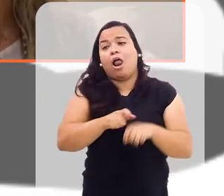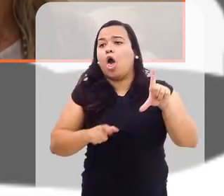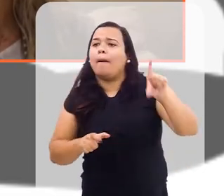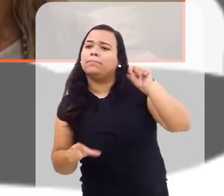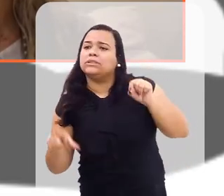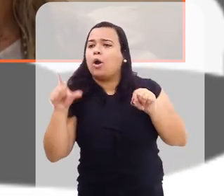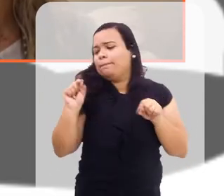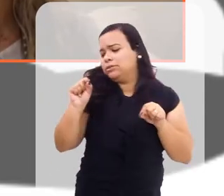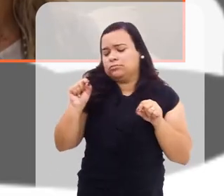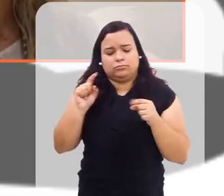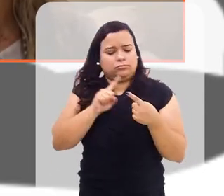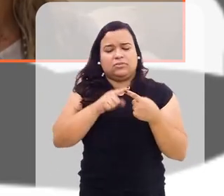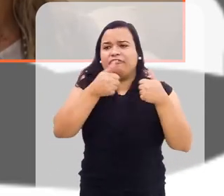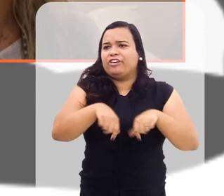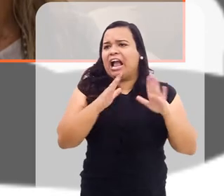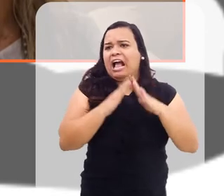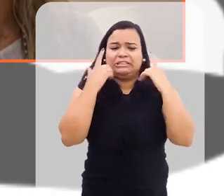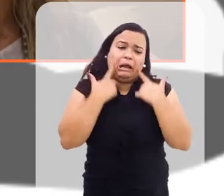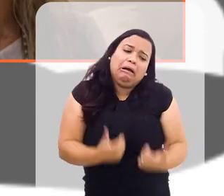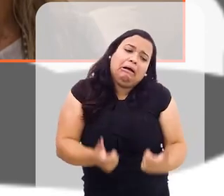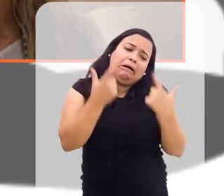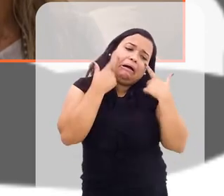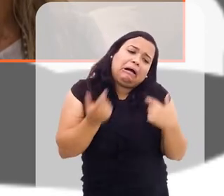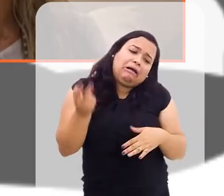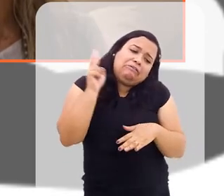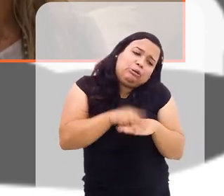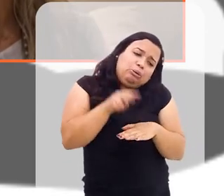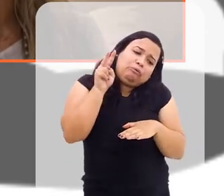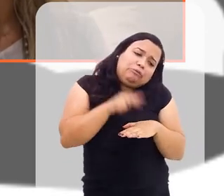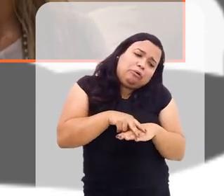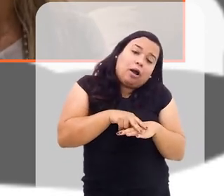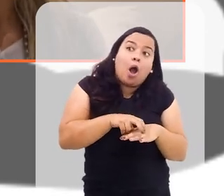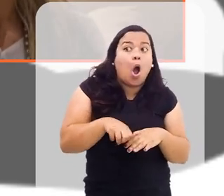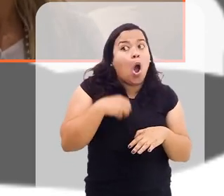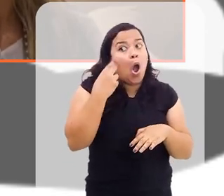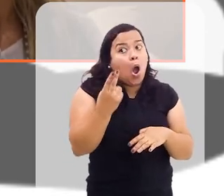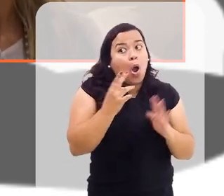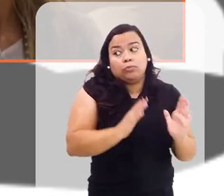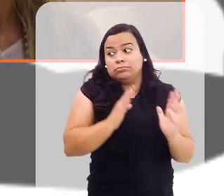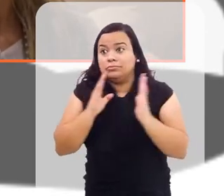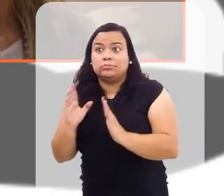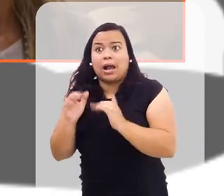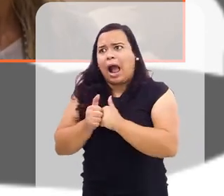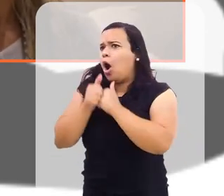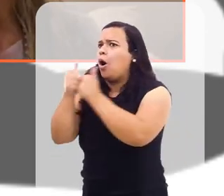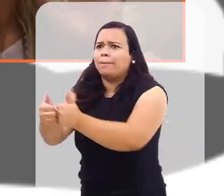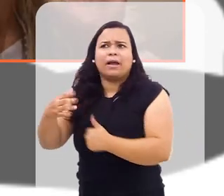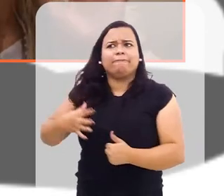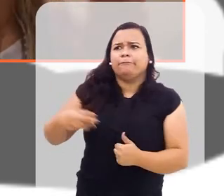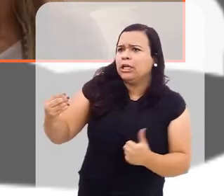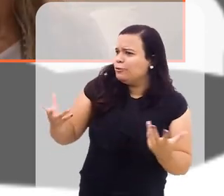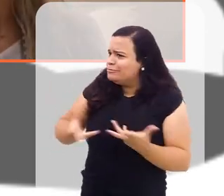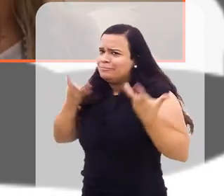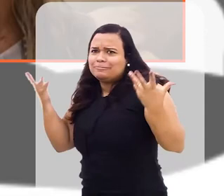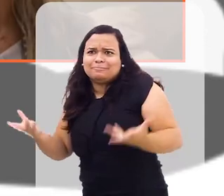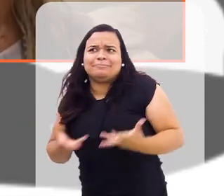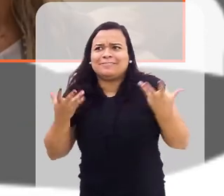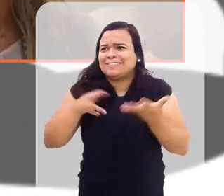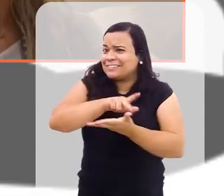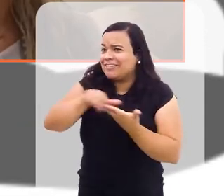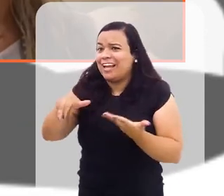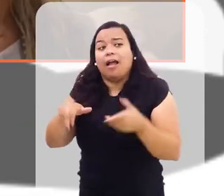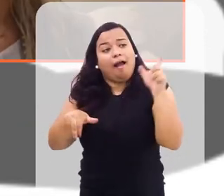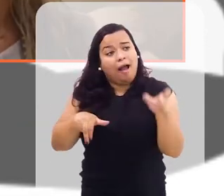duas opções na vida. Ou ela ficava em casa chorando a viuvez, ou ela acompanhava os filhos nas aventuras